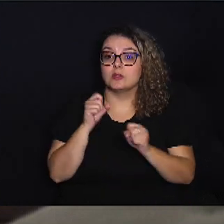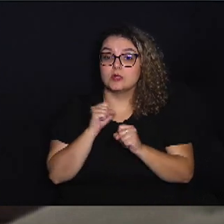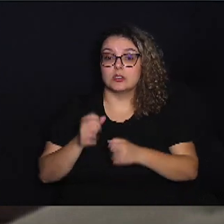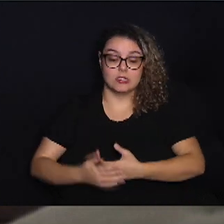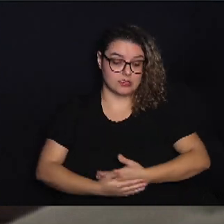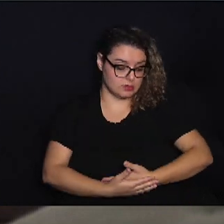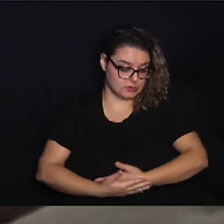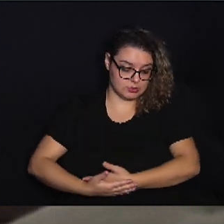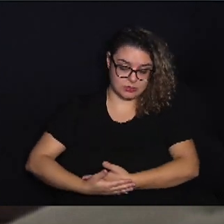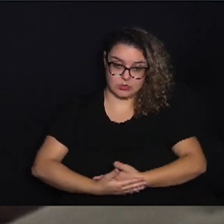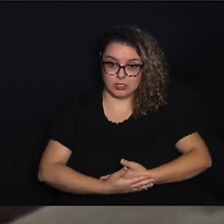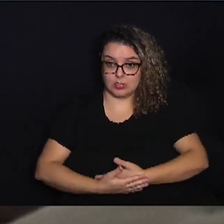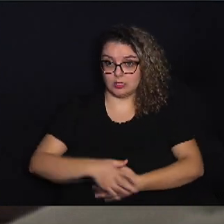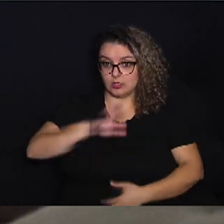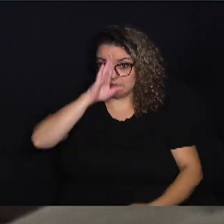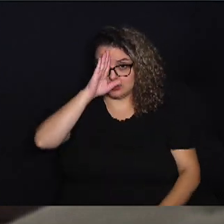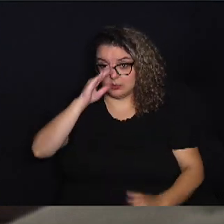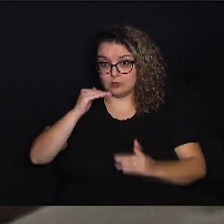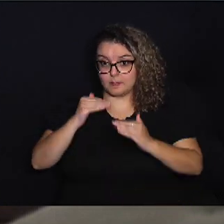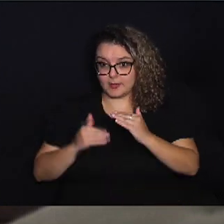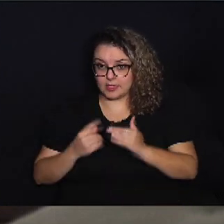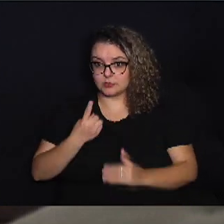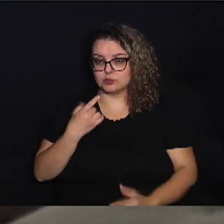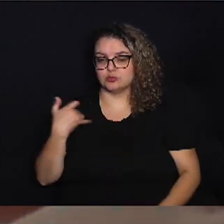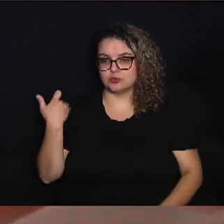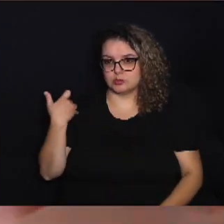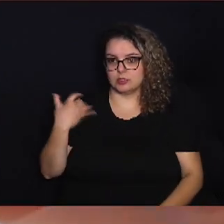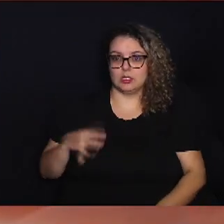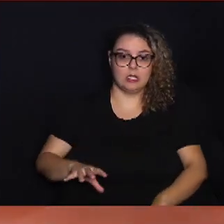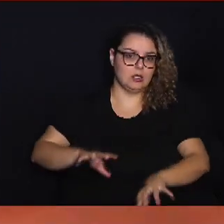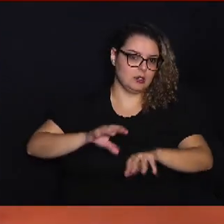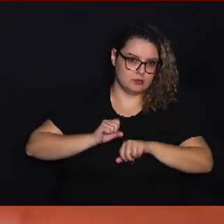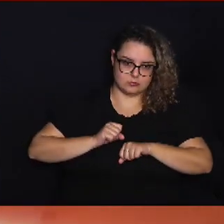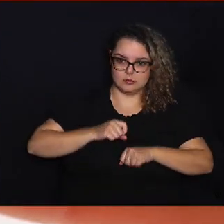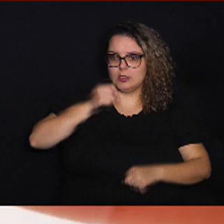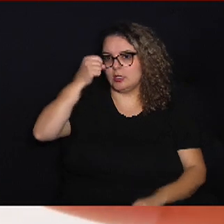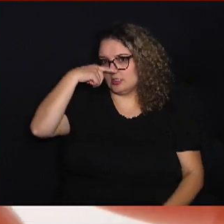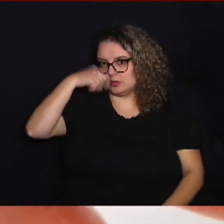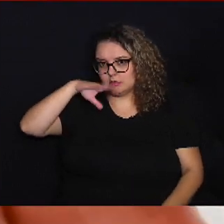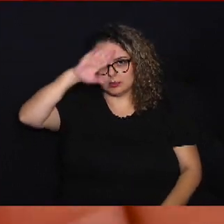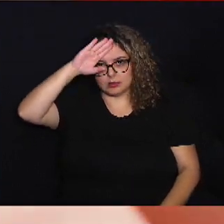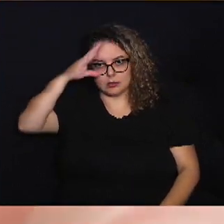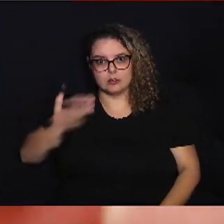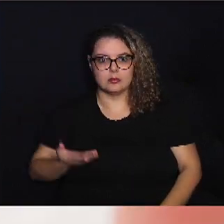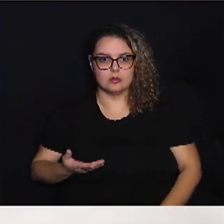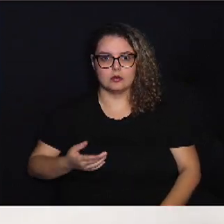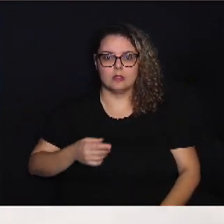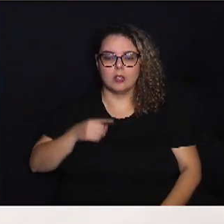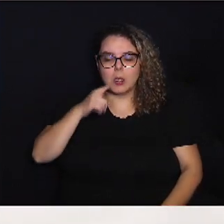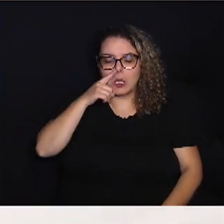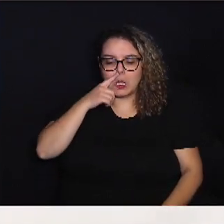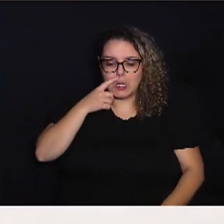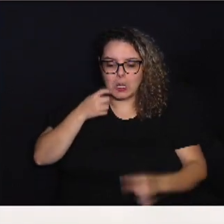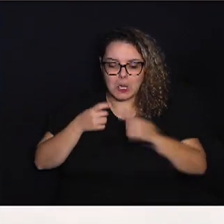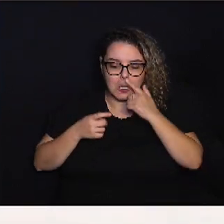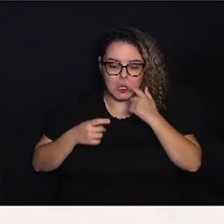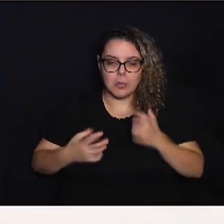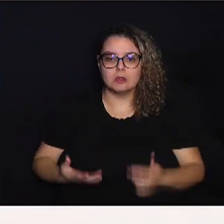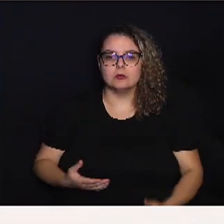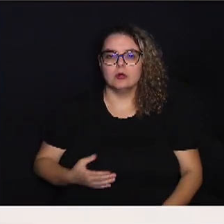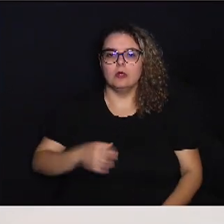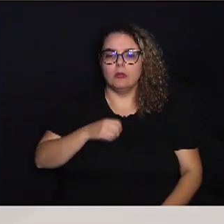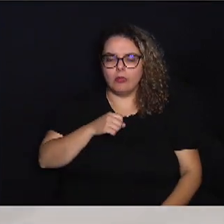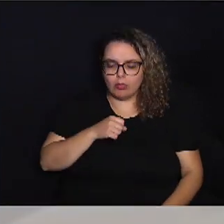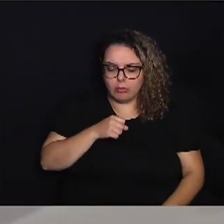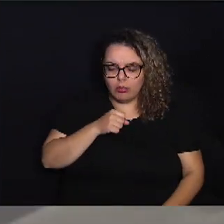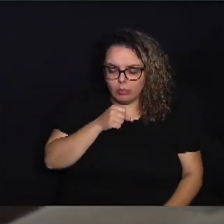bebezinhos, principalmente menores do que 1 ano, pegam sintomas de resfriado ou de gripe, então coriza, tosse, febre, e dentro